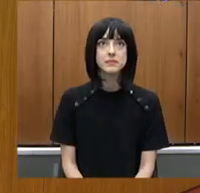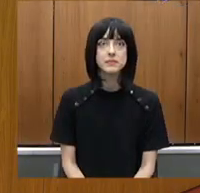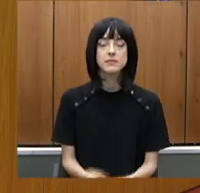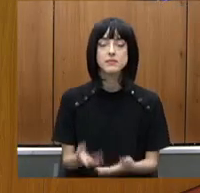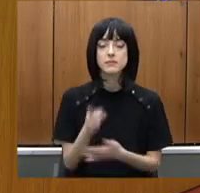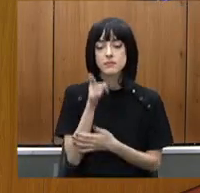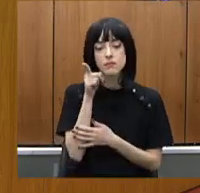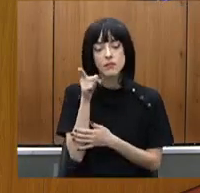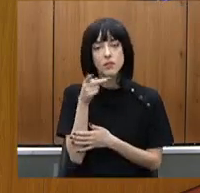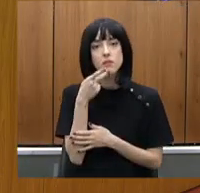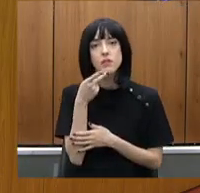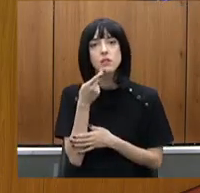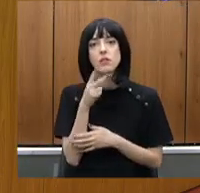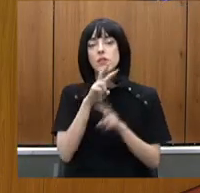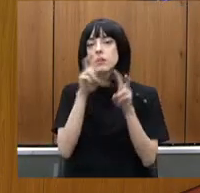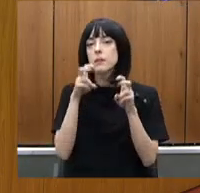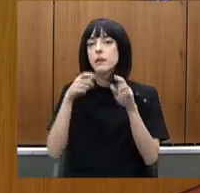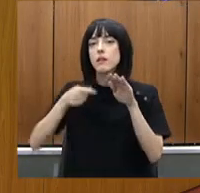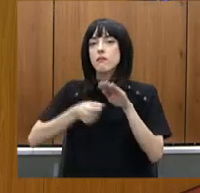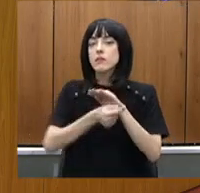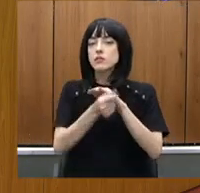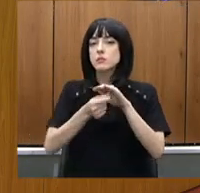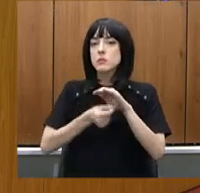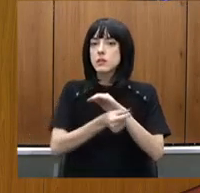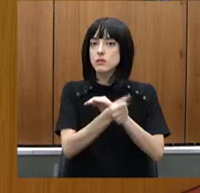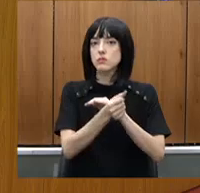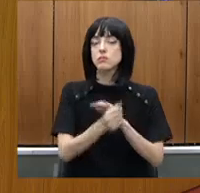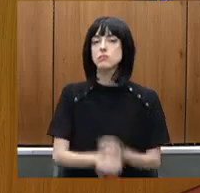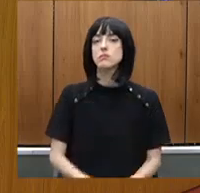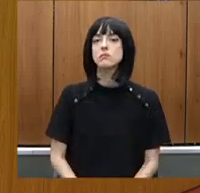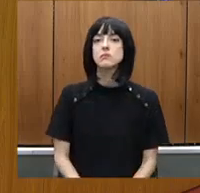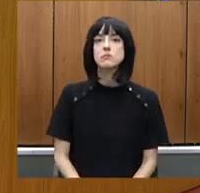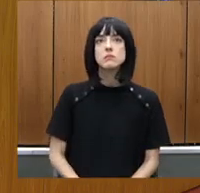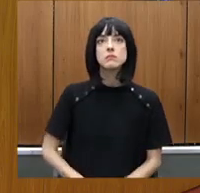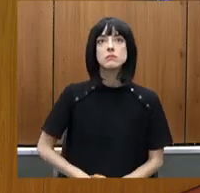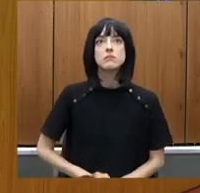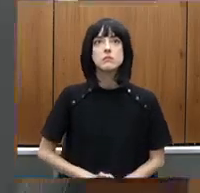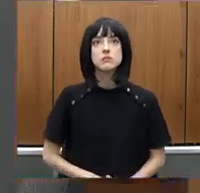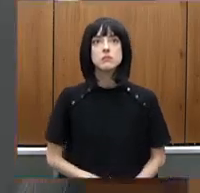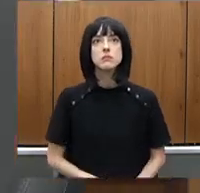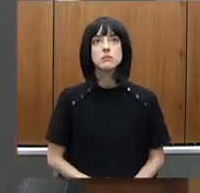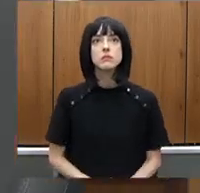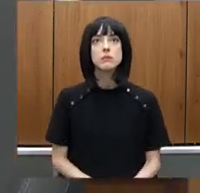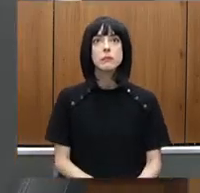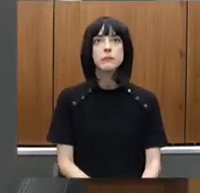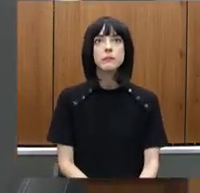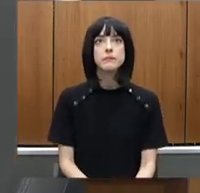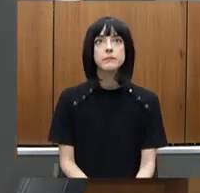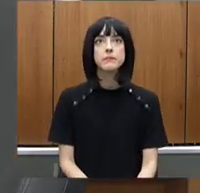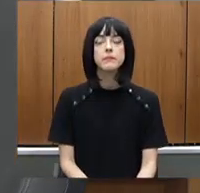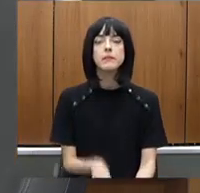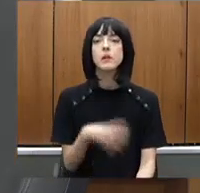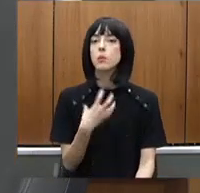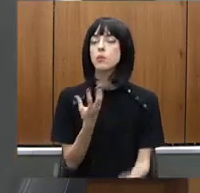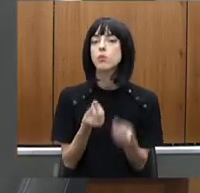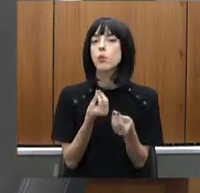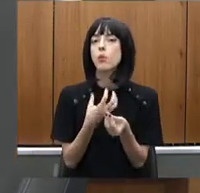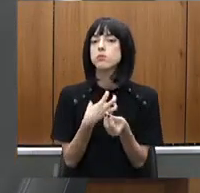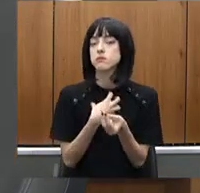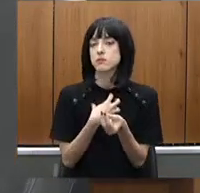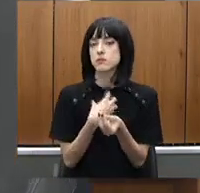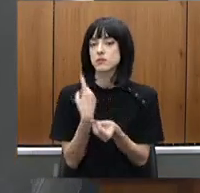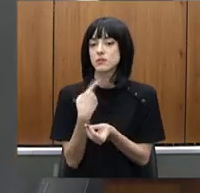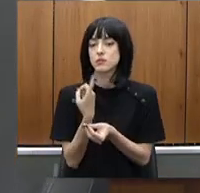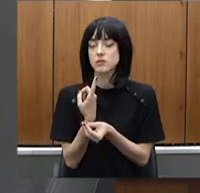investimentos depois se eu tenho a forma e nenhum que a gente que chega direto